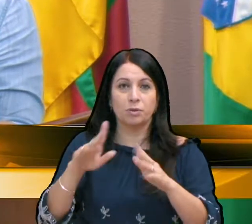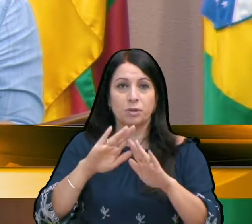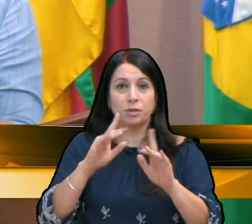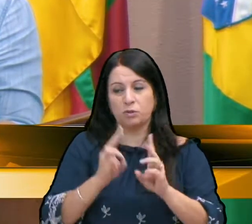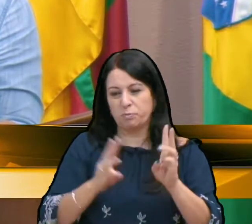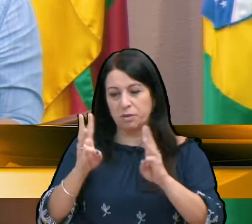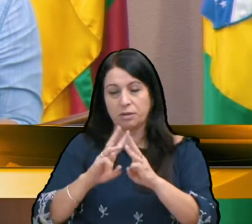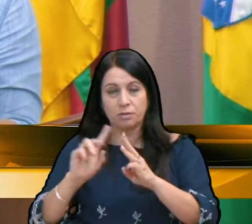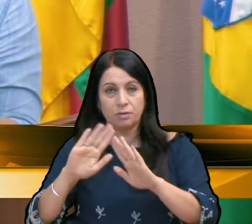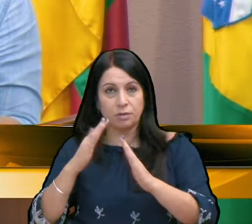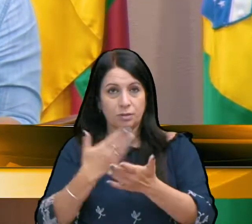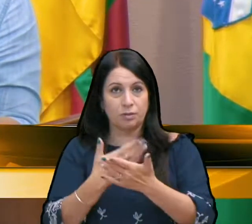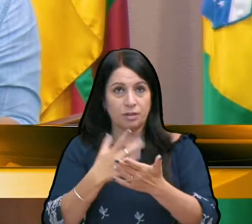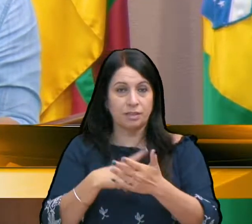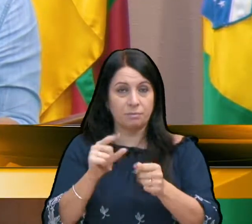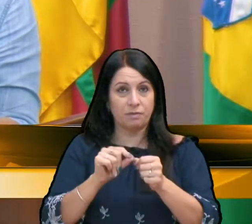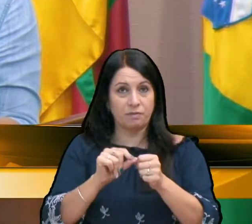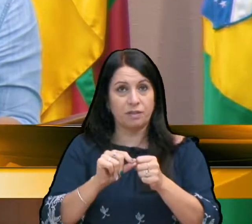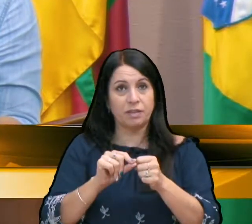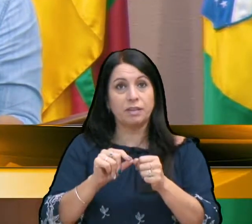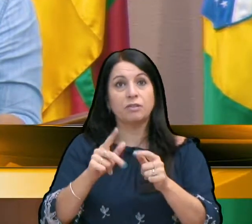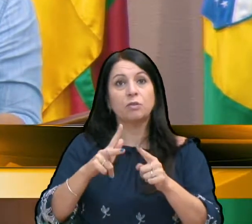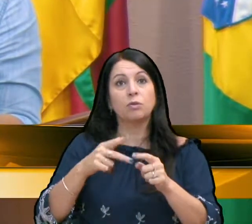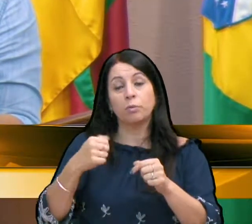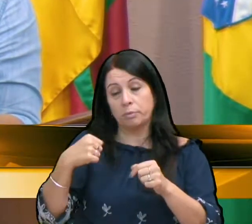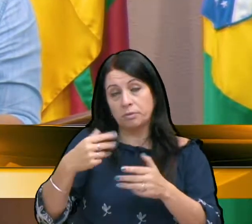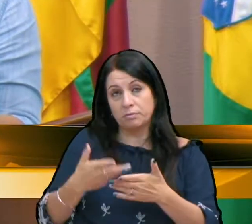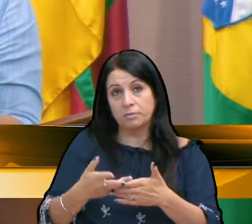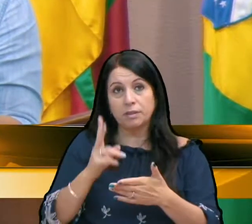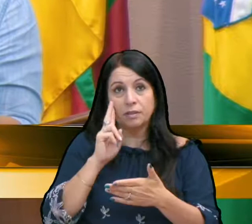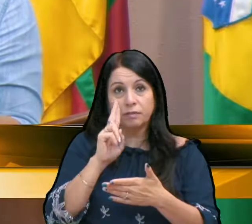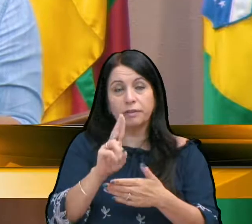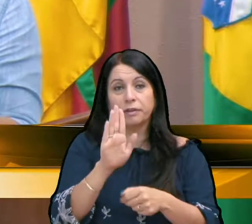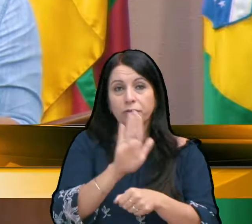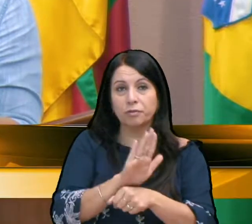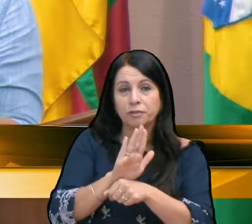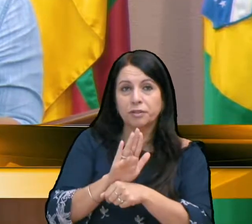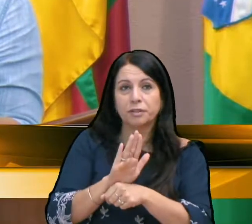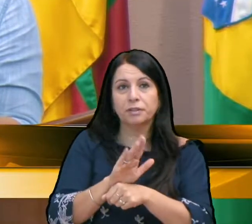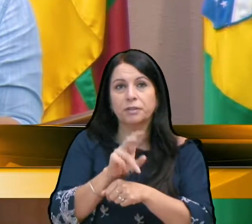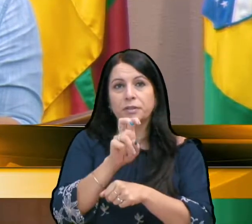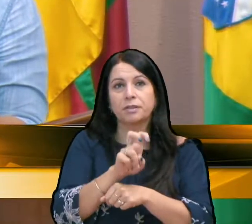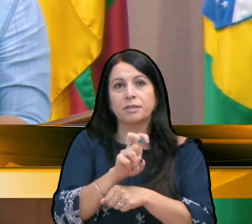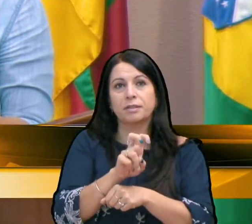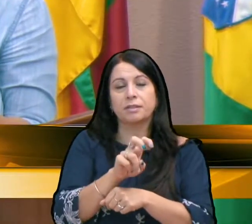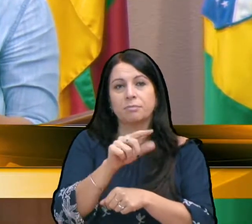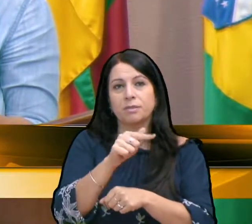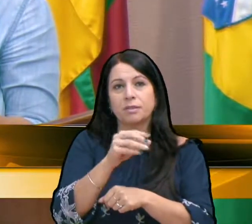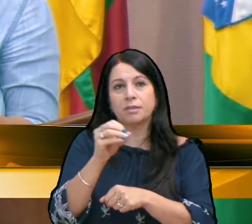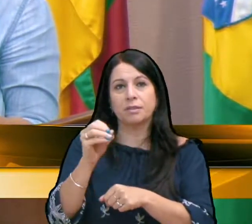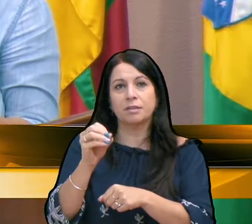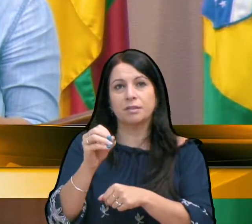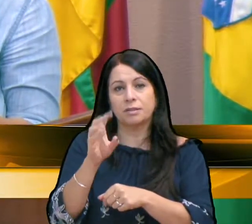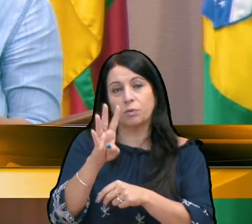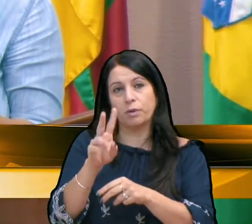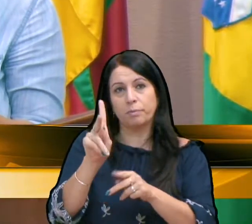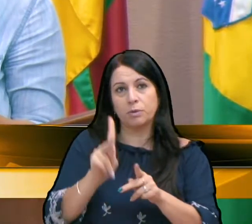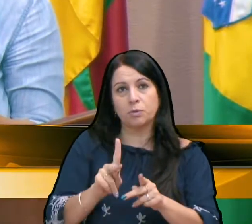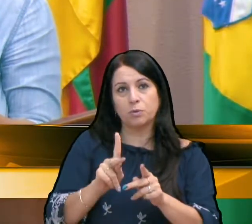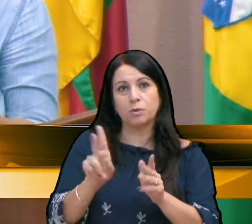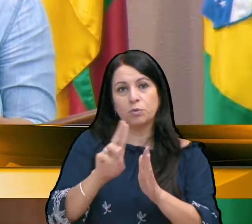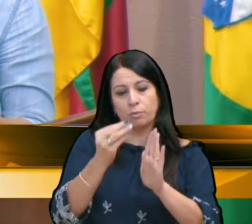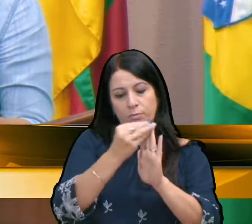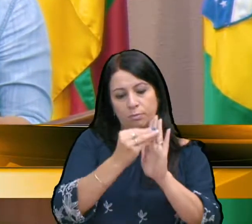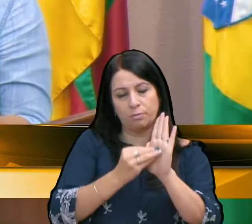escolar são efetuados sempre conforme a necessidade, beneficiando os 5.740 produtores cadastrados